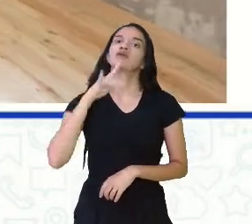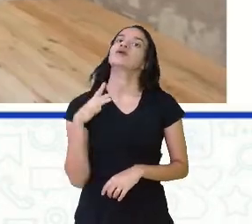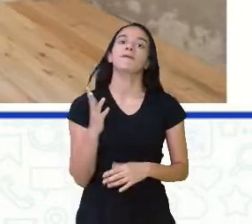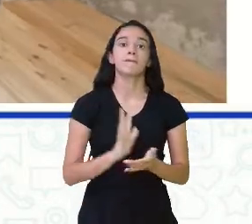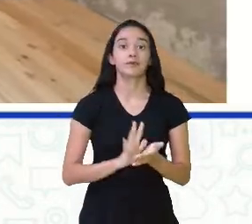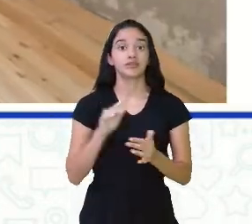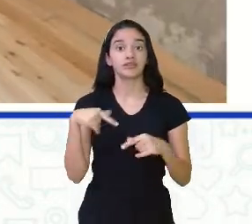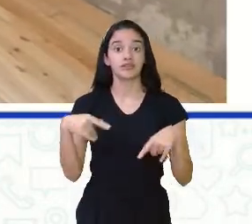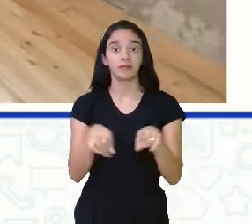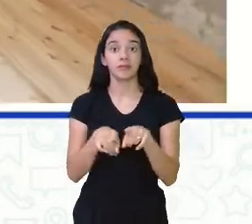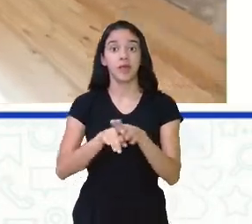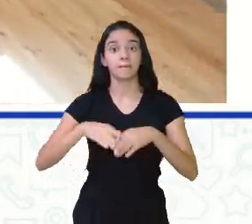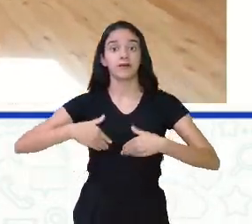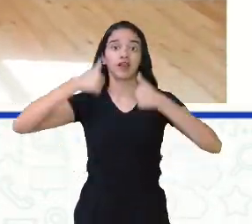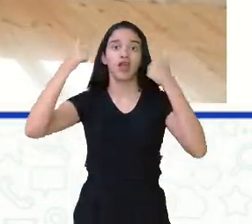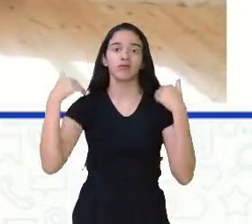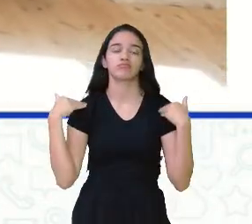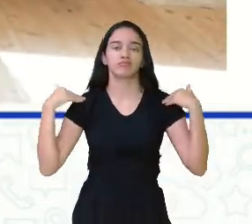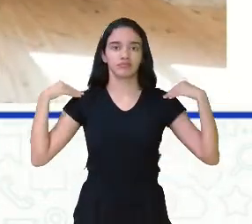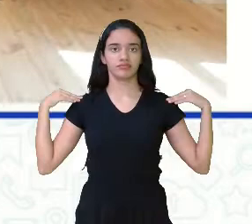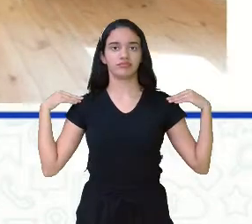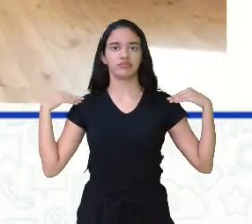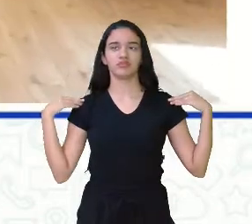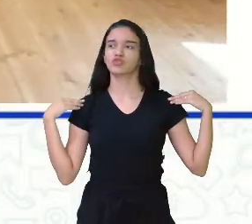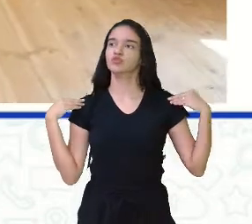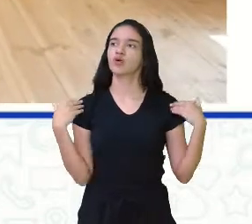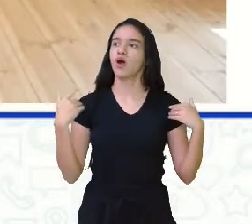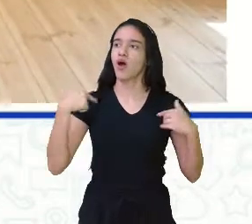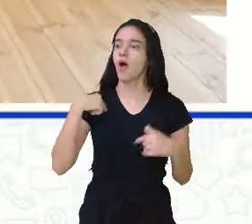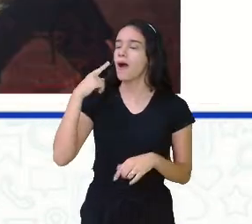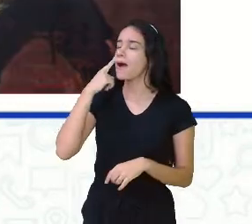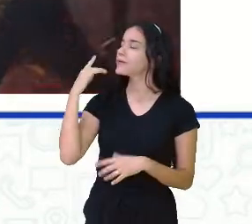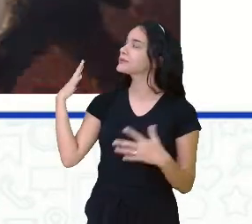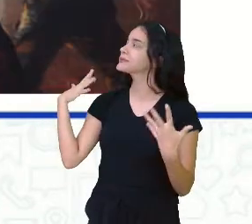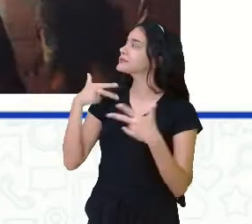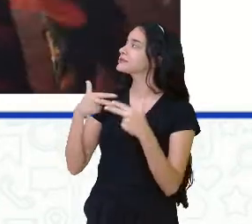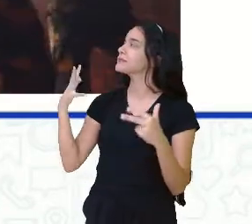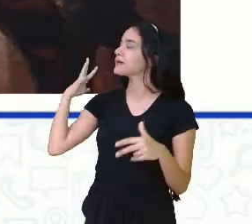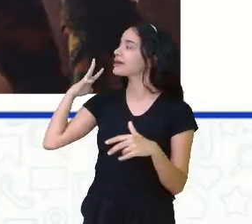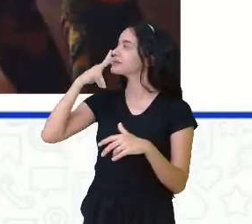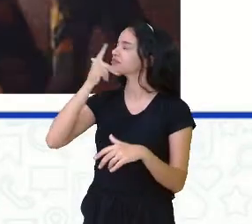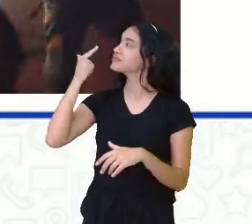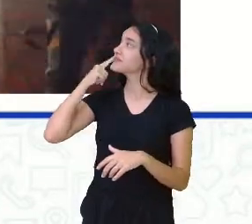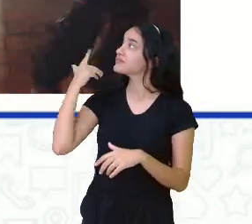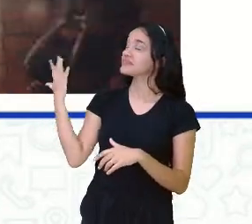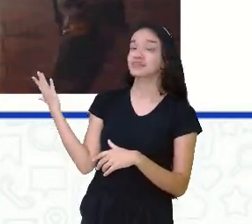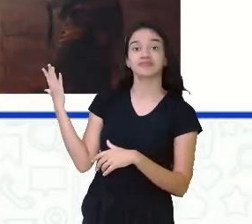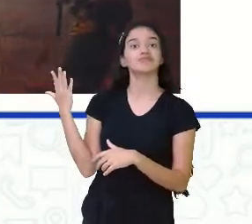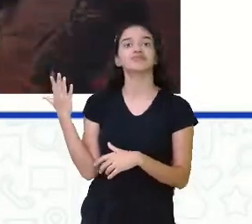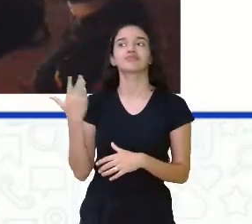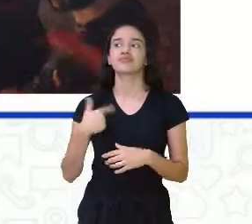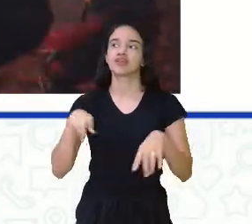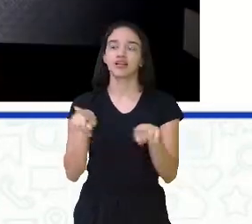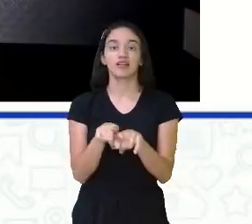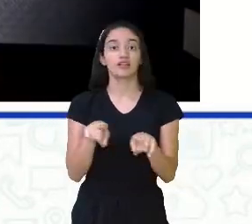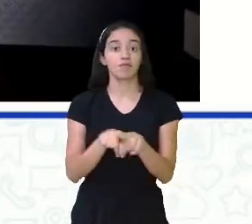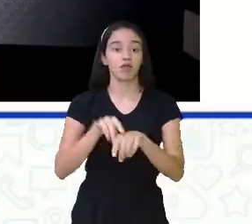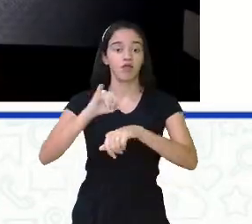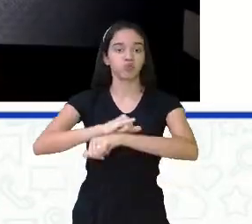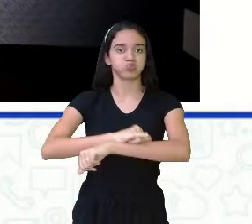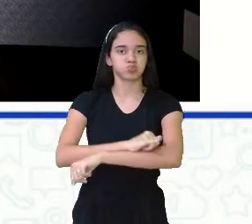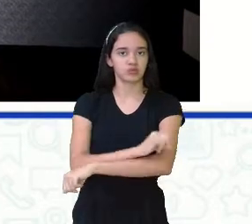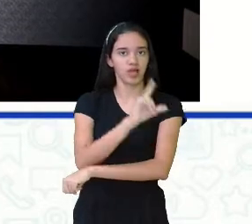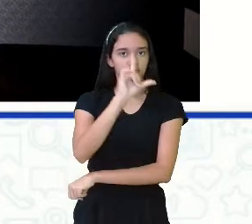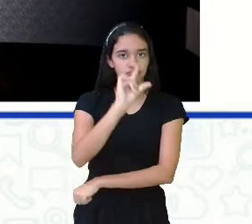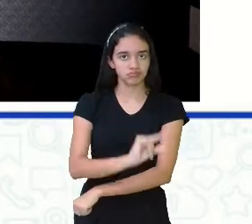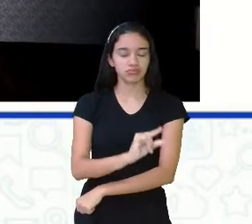a nossa postura e a flexibilidade do nosso corpo. Olha que coisa maravilhosa. né? Ela favorece a perda de peso,